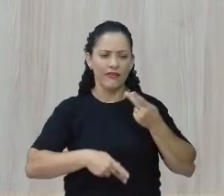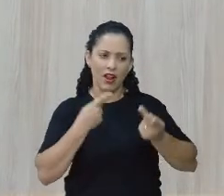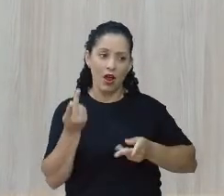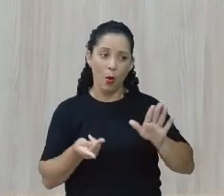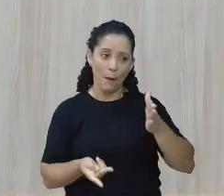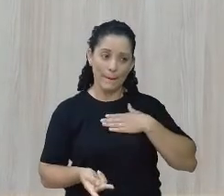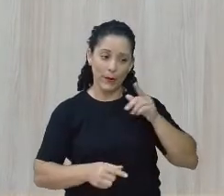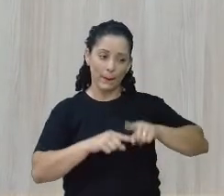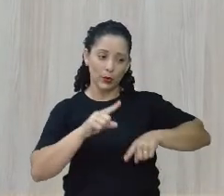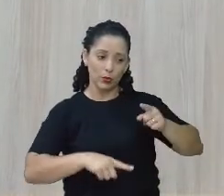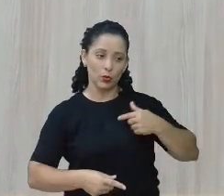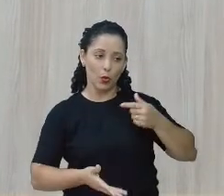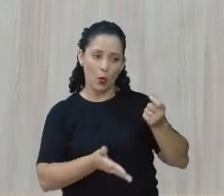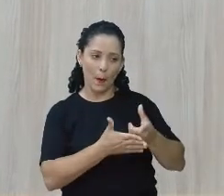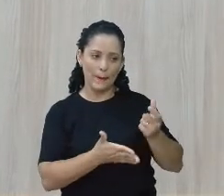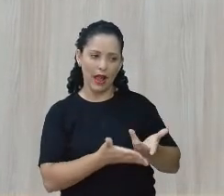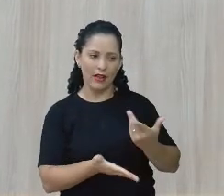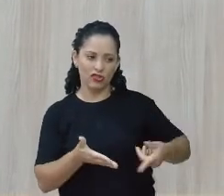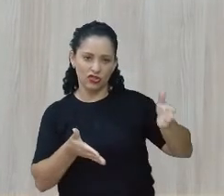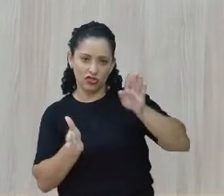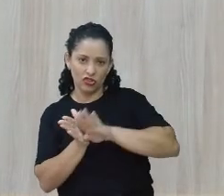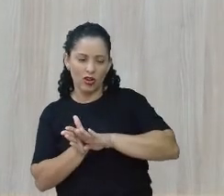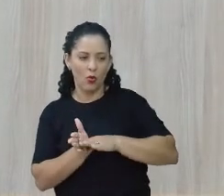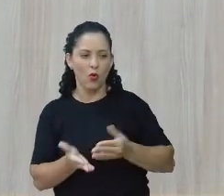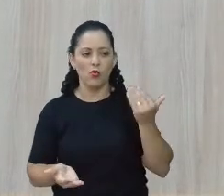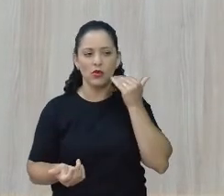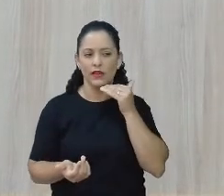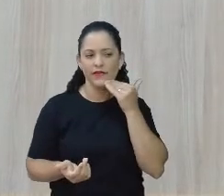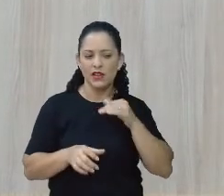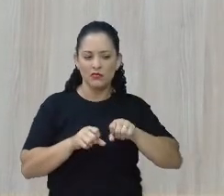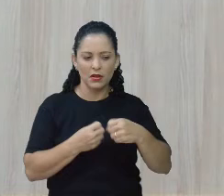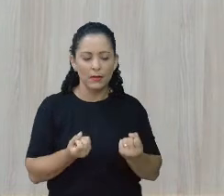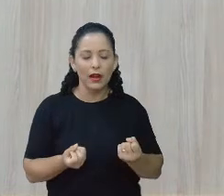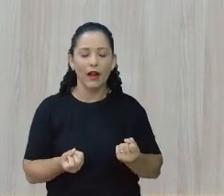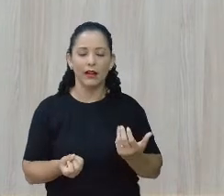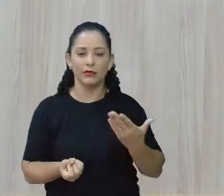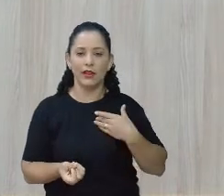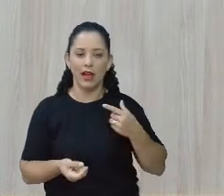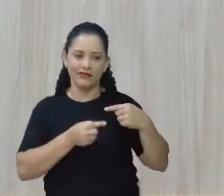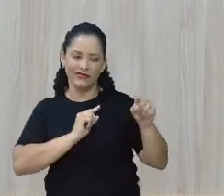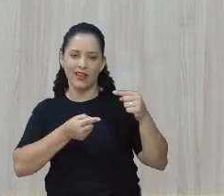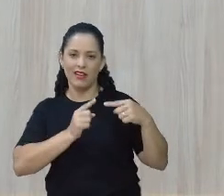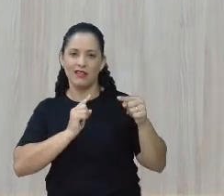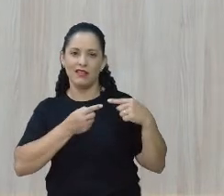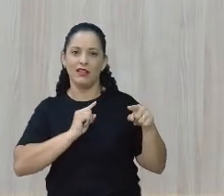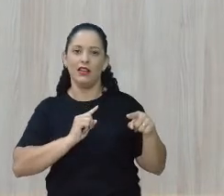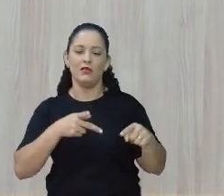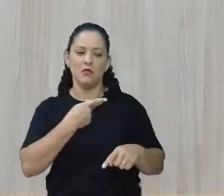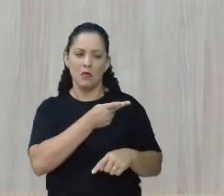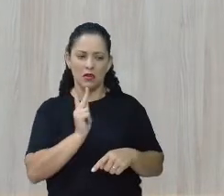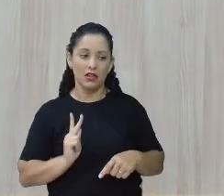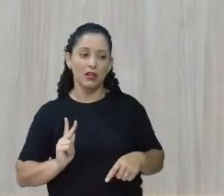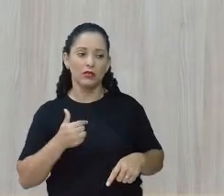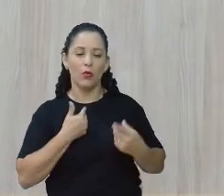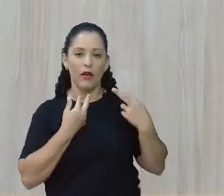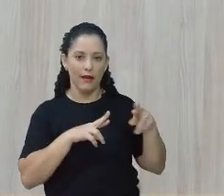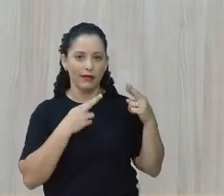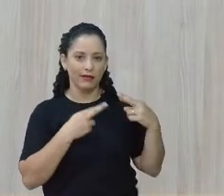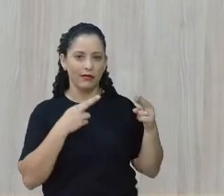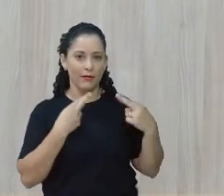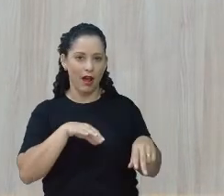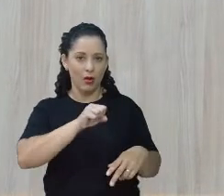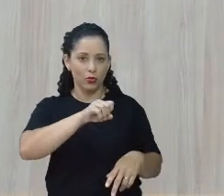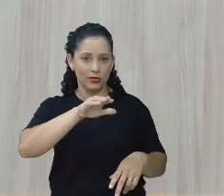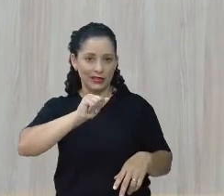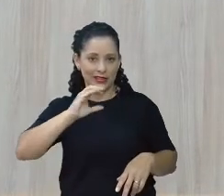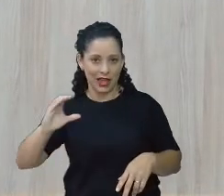veio com defeito, o meu produto não cumpre com o esperado, com o que está anunciado, com o que me prometeram, então a gente recorre